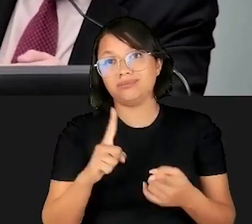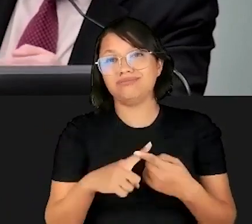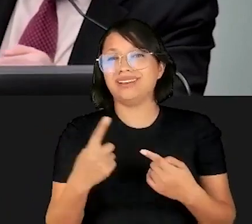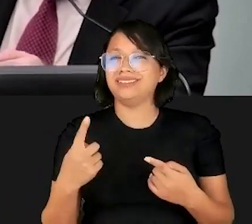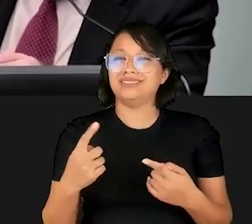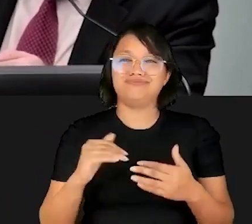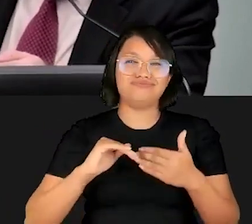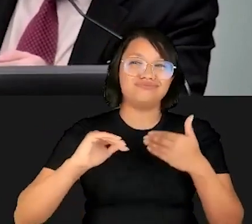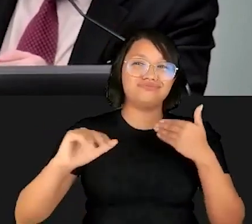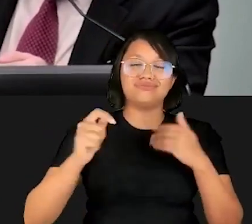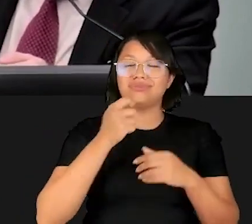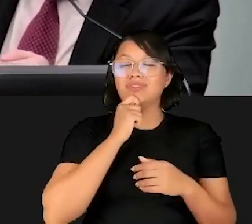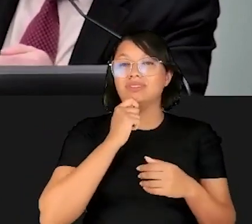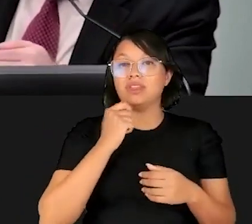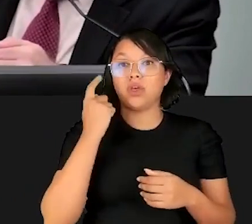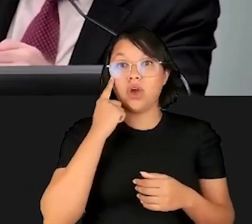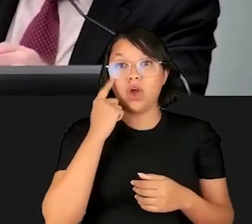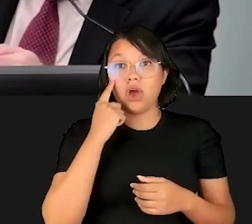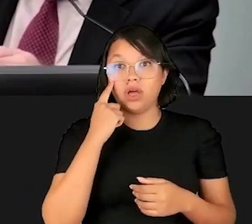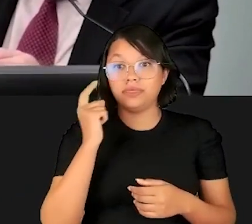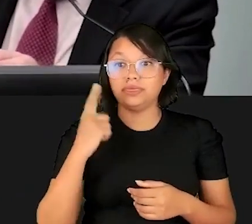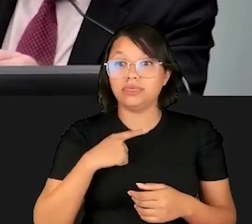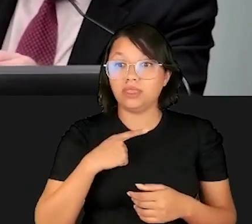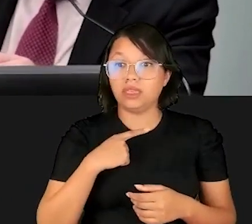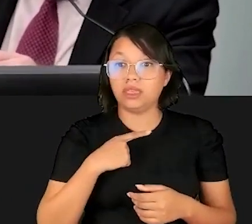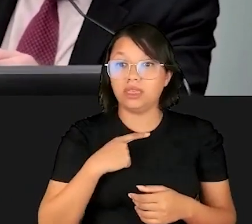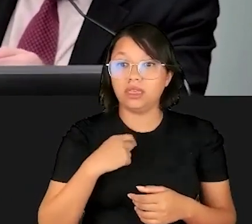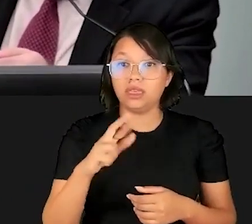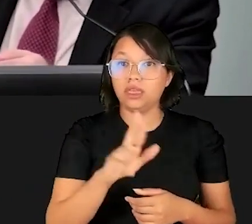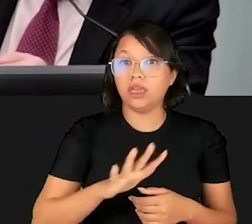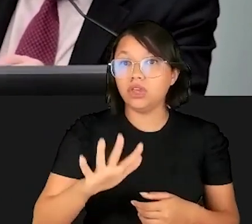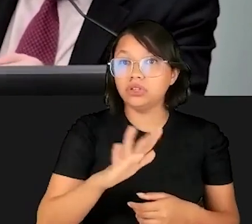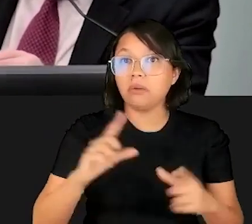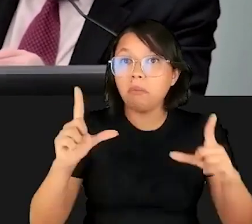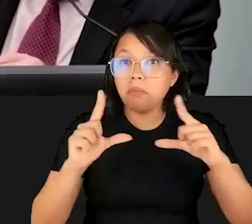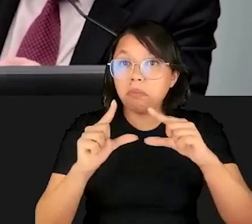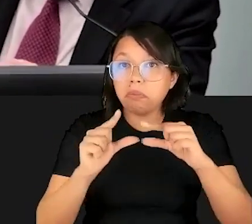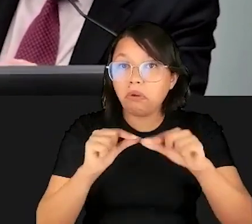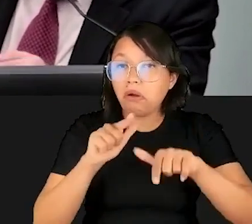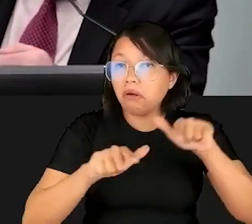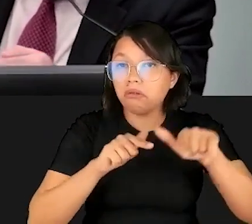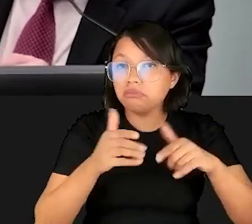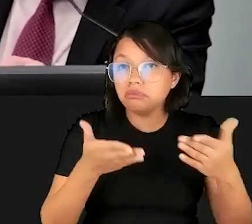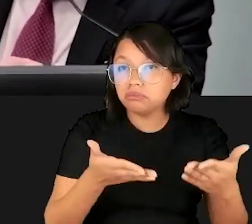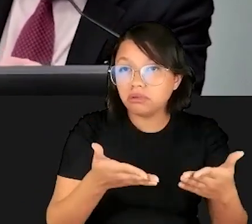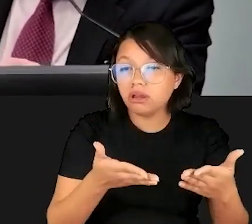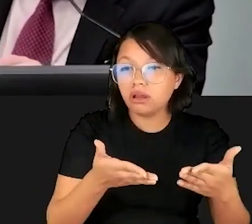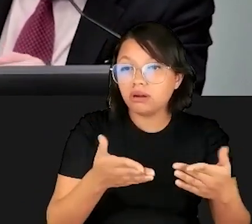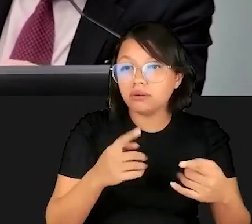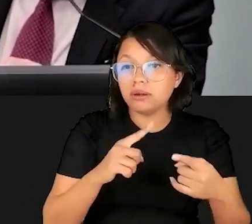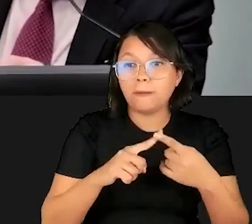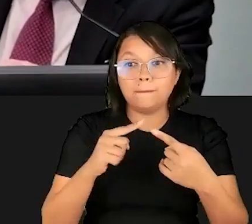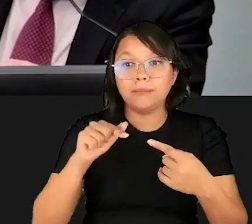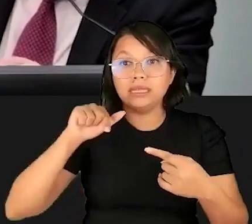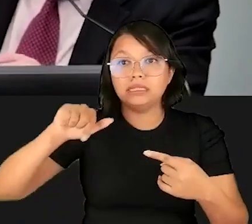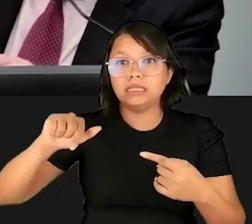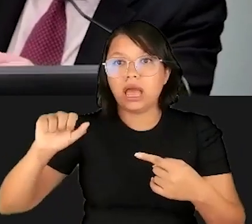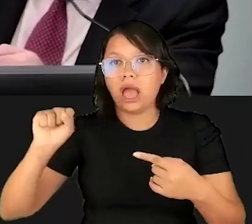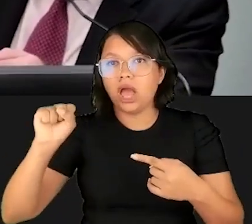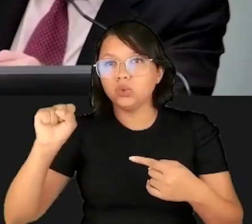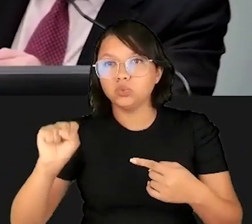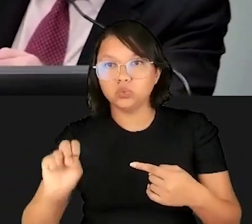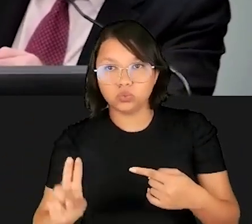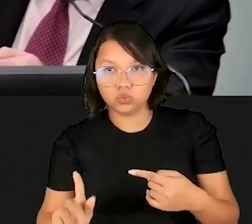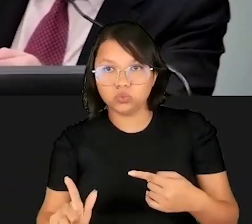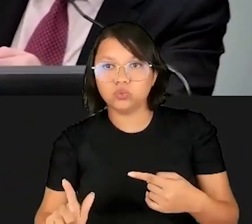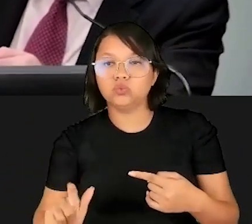Veja que em algumas regiões do Brasil nós temos muito poucos serviços, enquanto que outros, especialmente região sudeste, sul e sudeste, nós somos